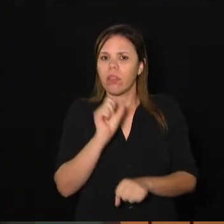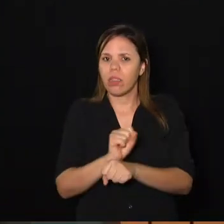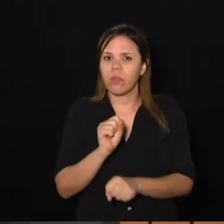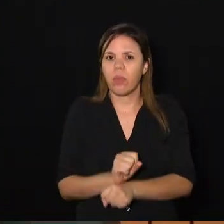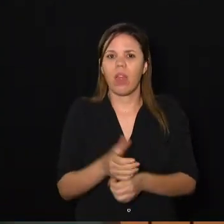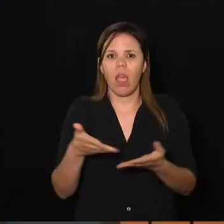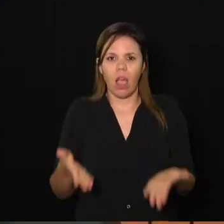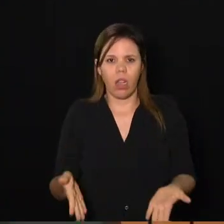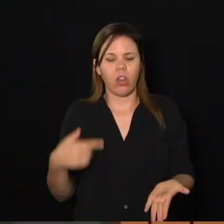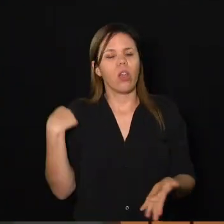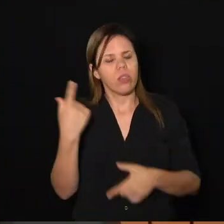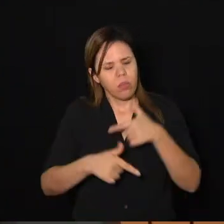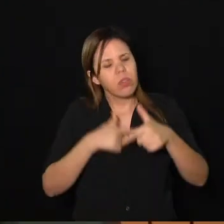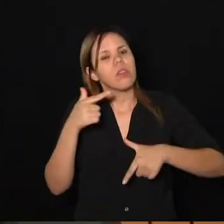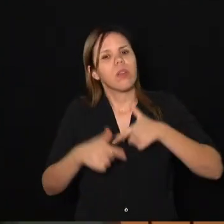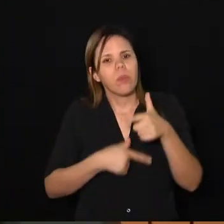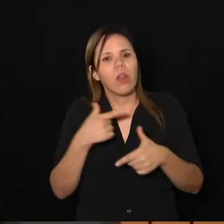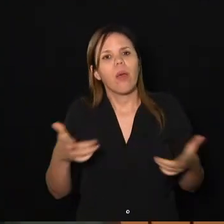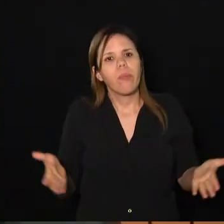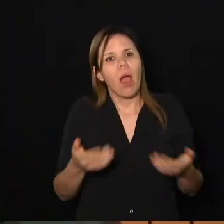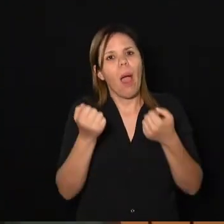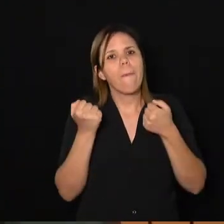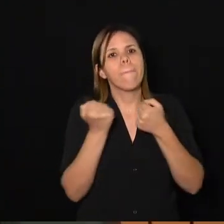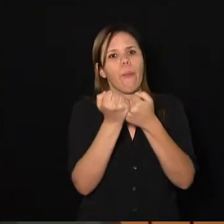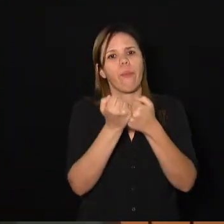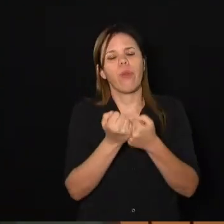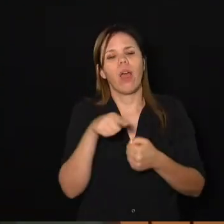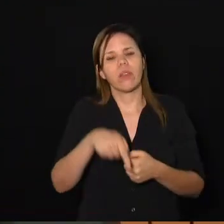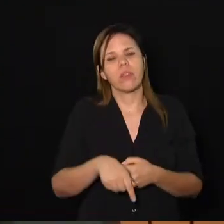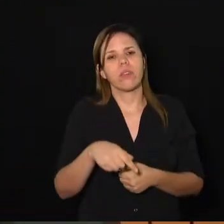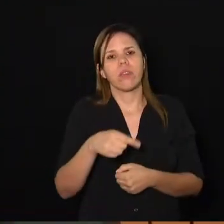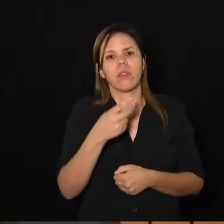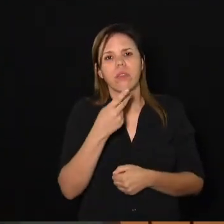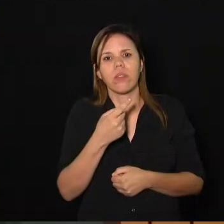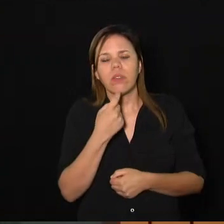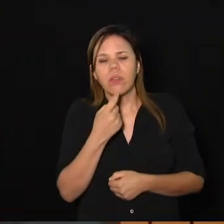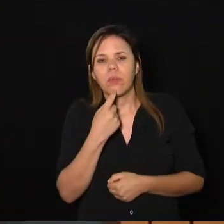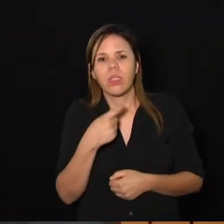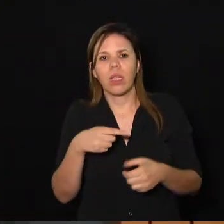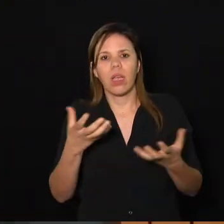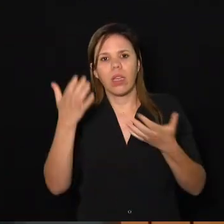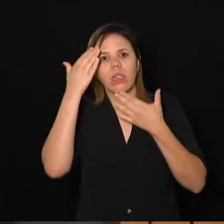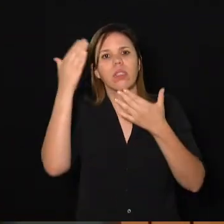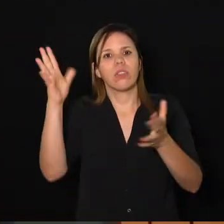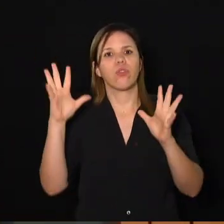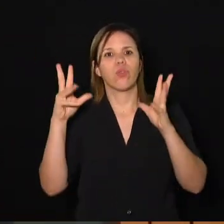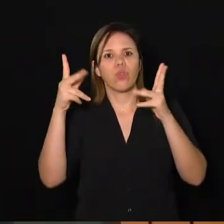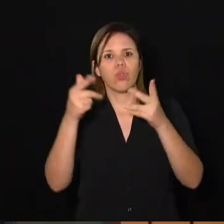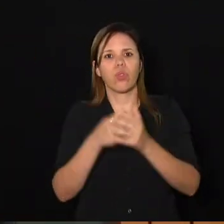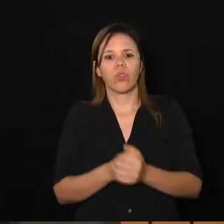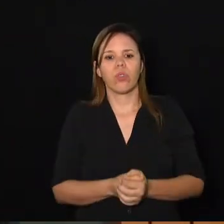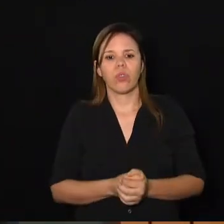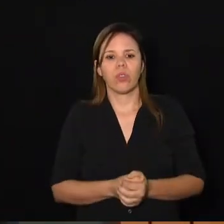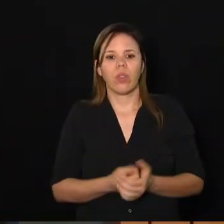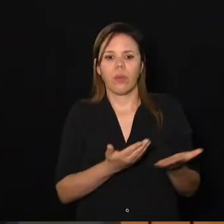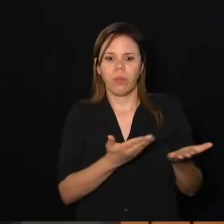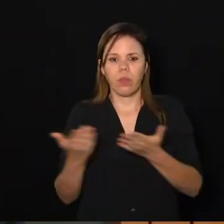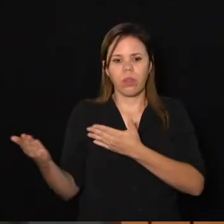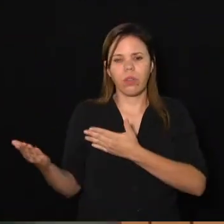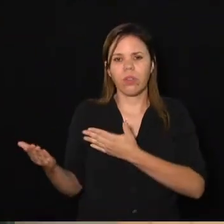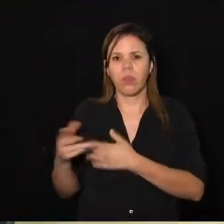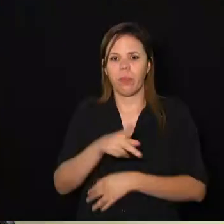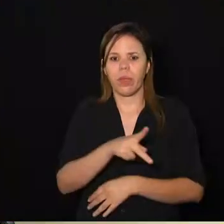estamos fazendo nossa parte para poder ajudar a população de Campinas não quero me delongar muito agradeço a presença de todos vou devolver a palavra ao presidente